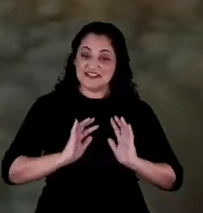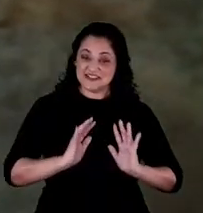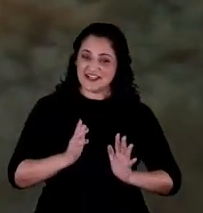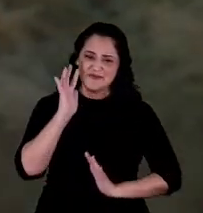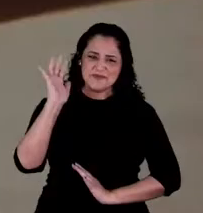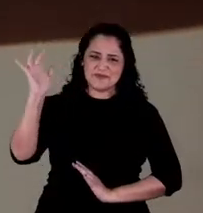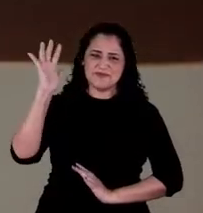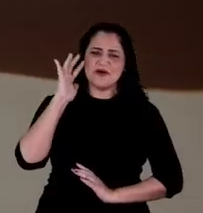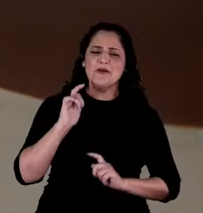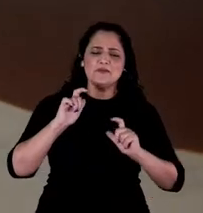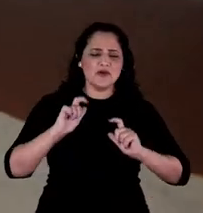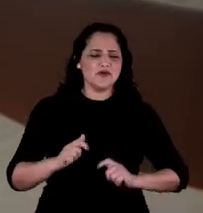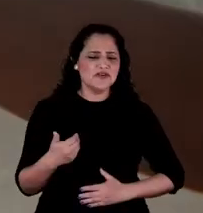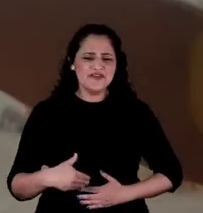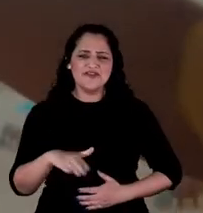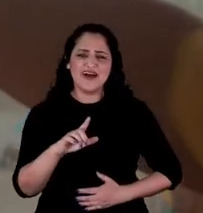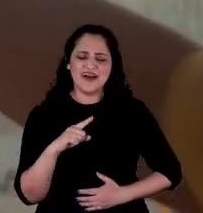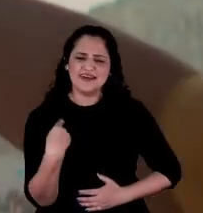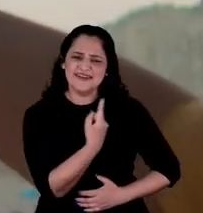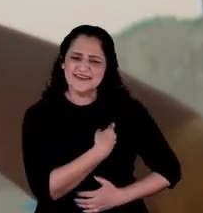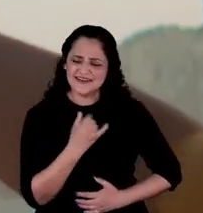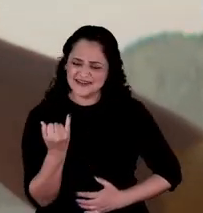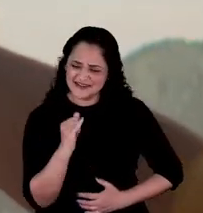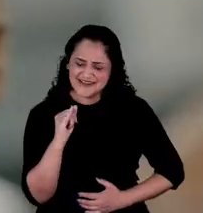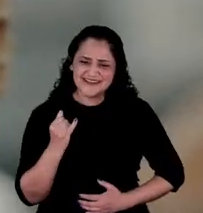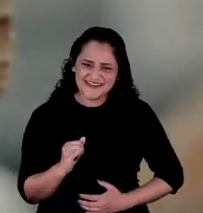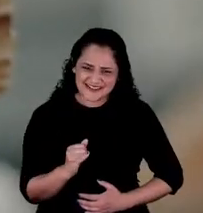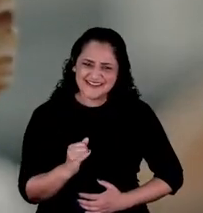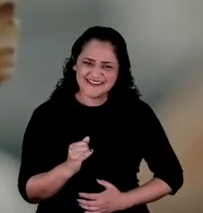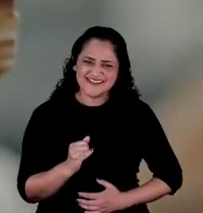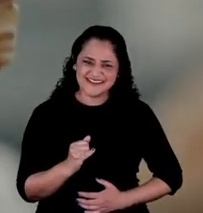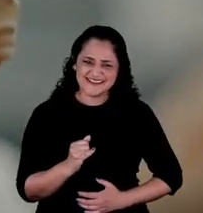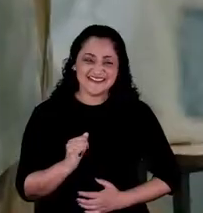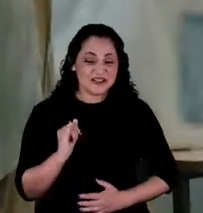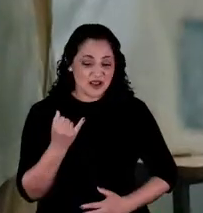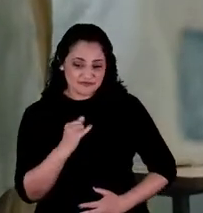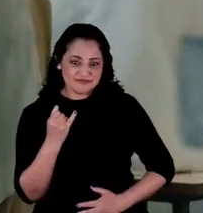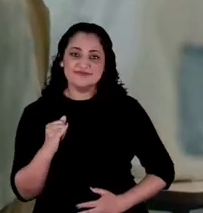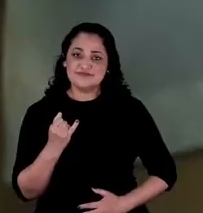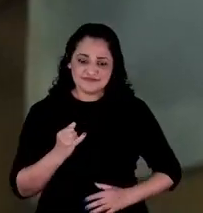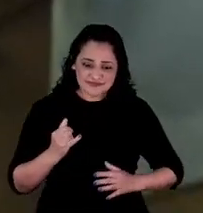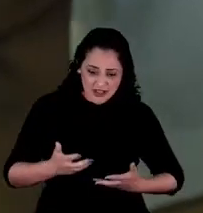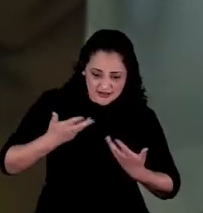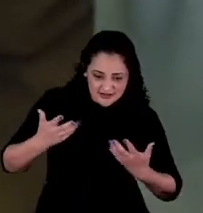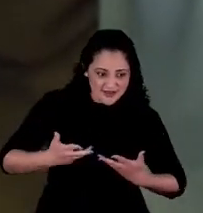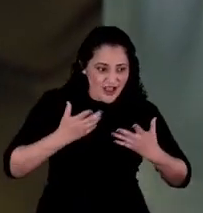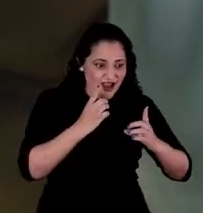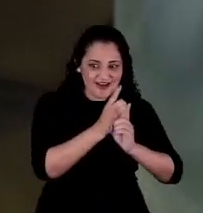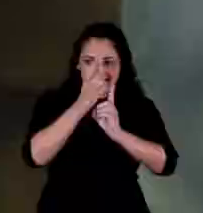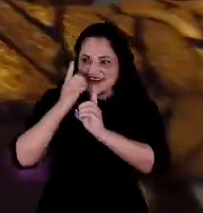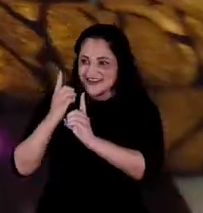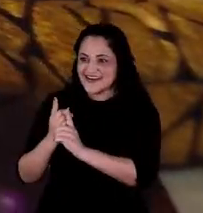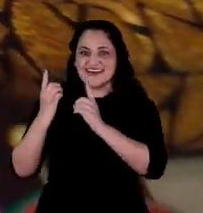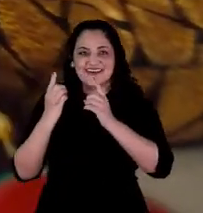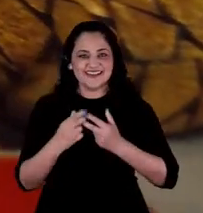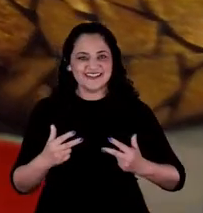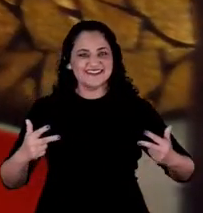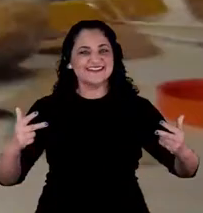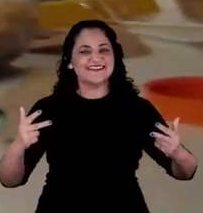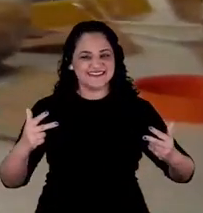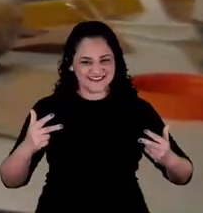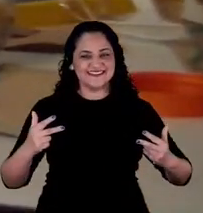já parou para pensar Para onde vai a nossa energia a nossa energia incentiva descobertas